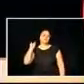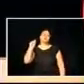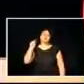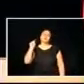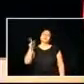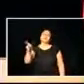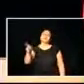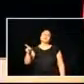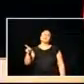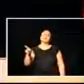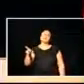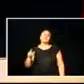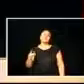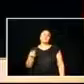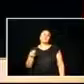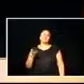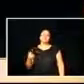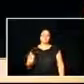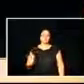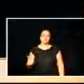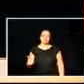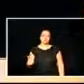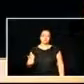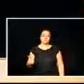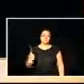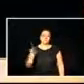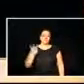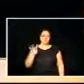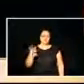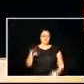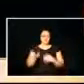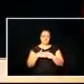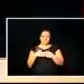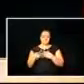acho importante a gente verificar, porque